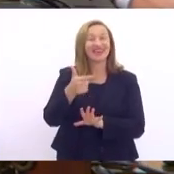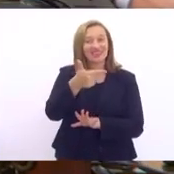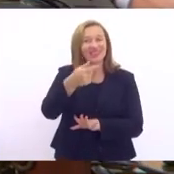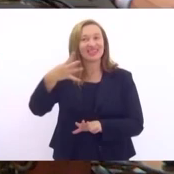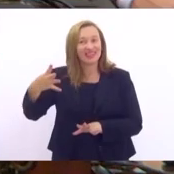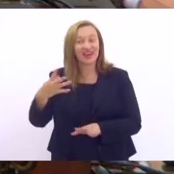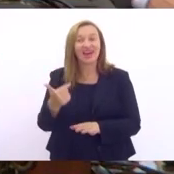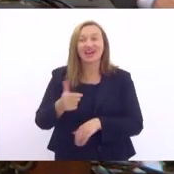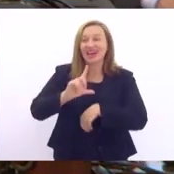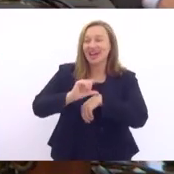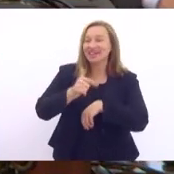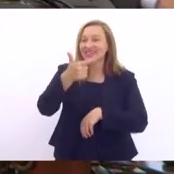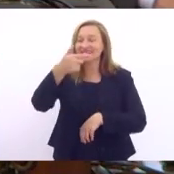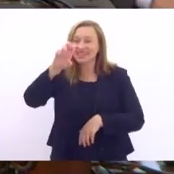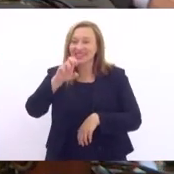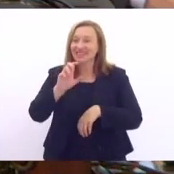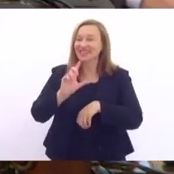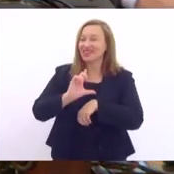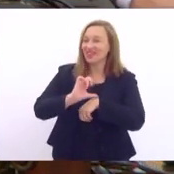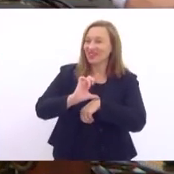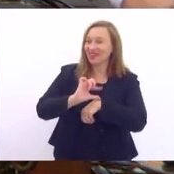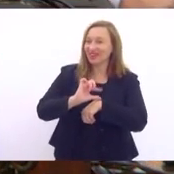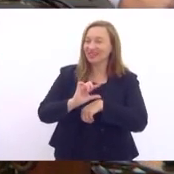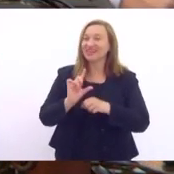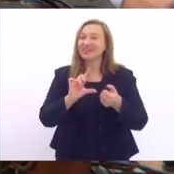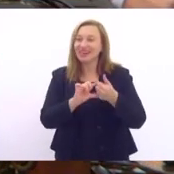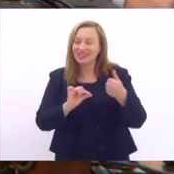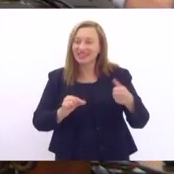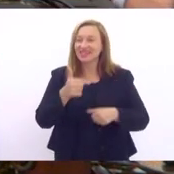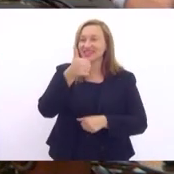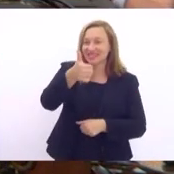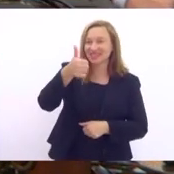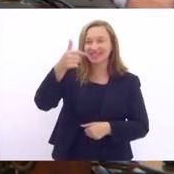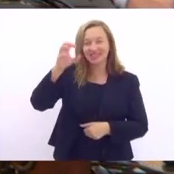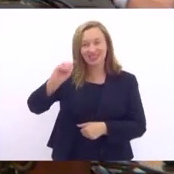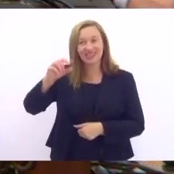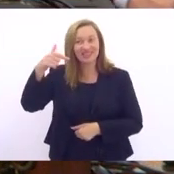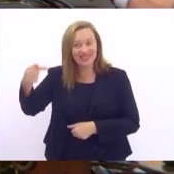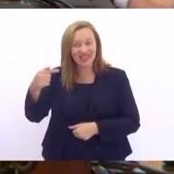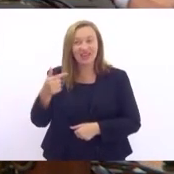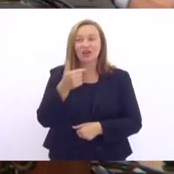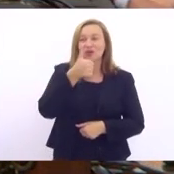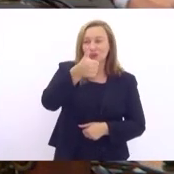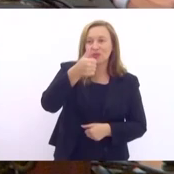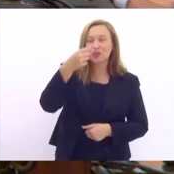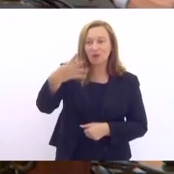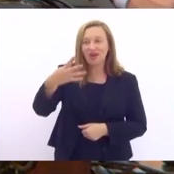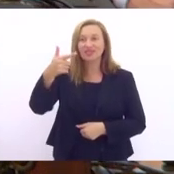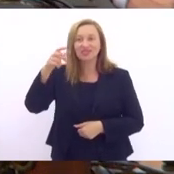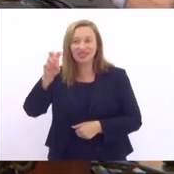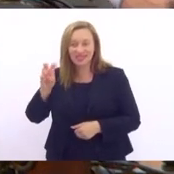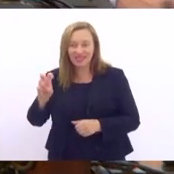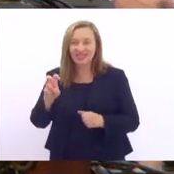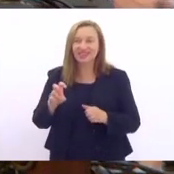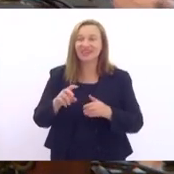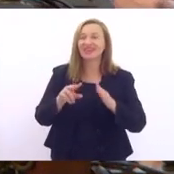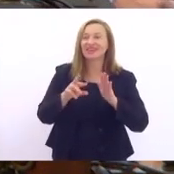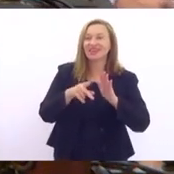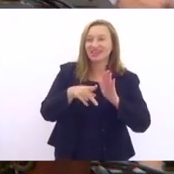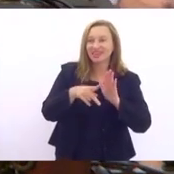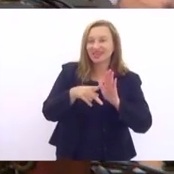artigo 107 caput, combinado com 145 do inciso 8º da Constituição Estadual e artigo 2º do Regimento